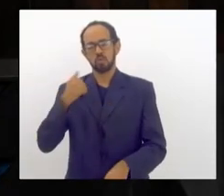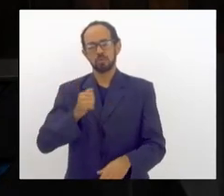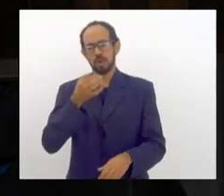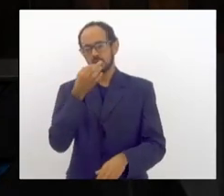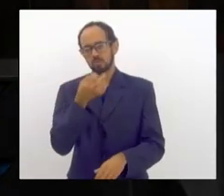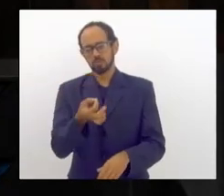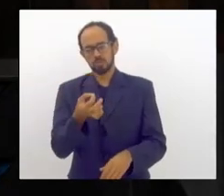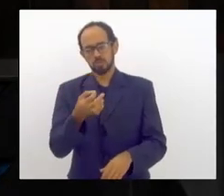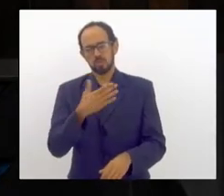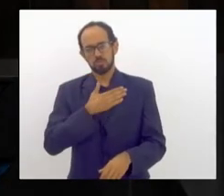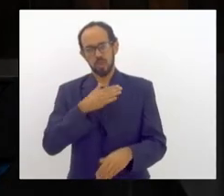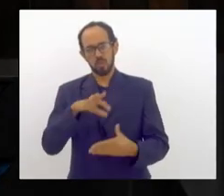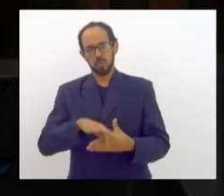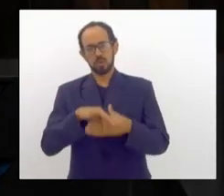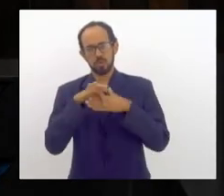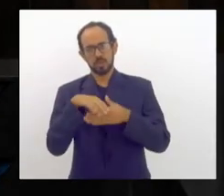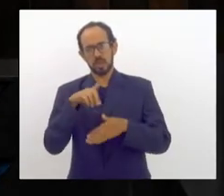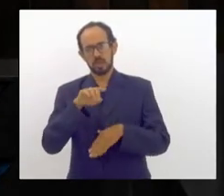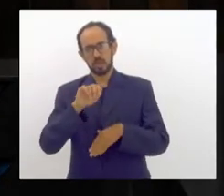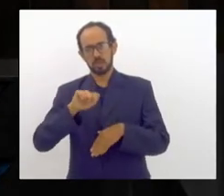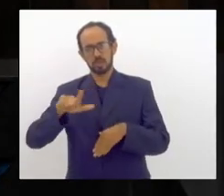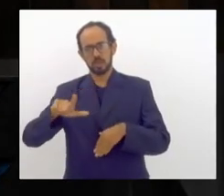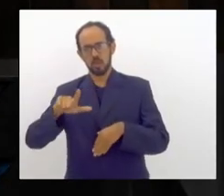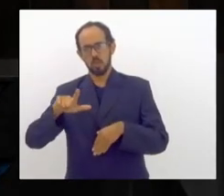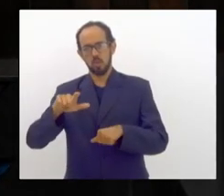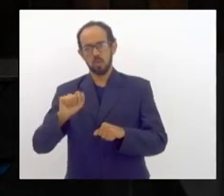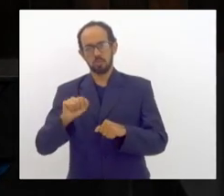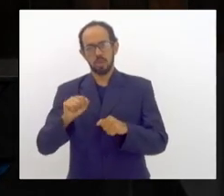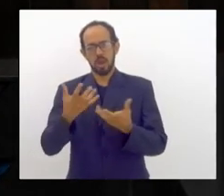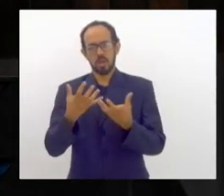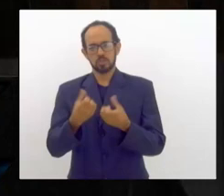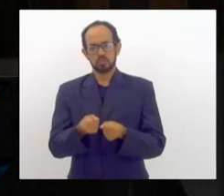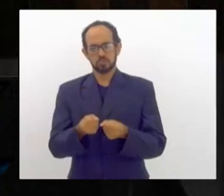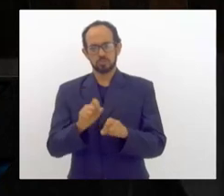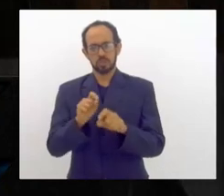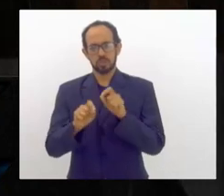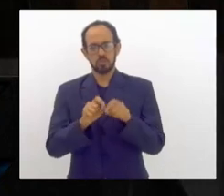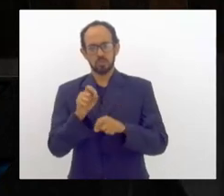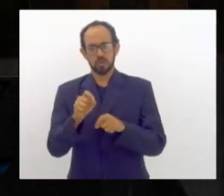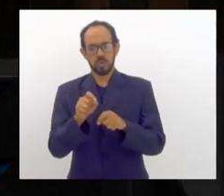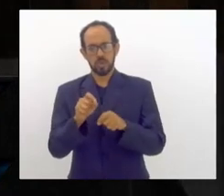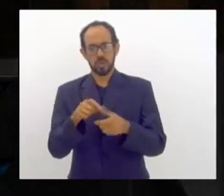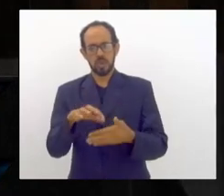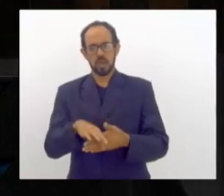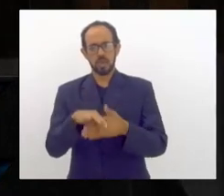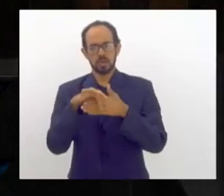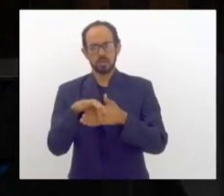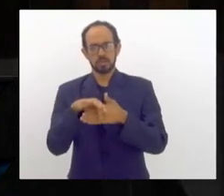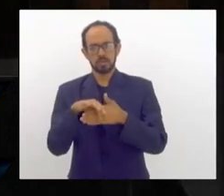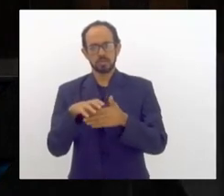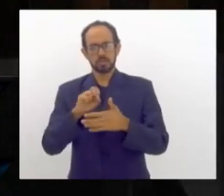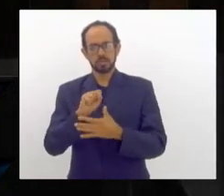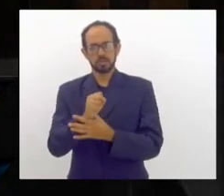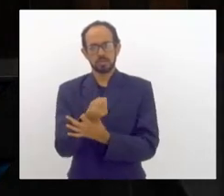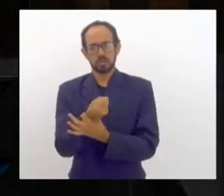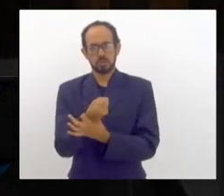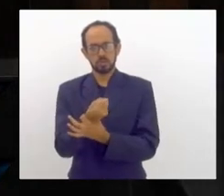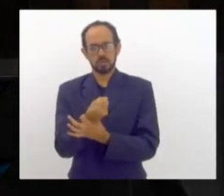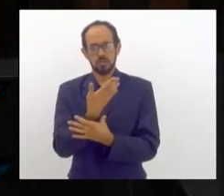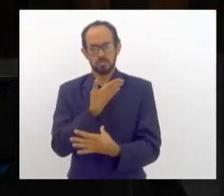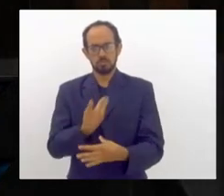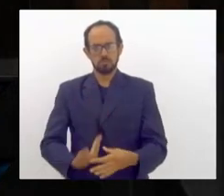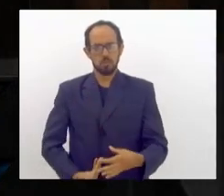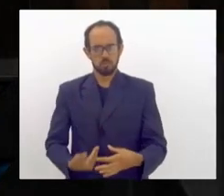bloco do meu líder, Daniel Libreron, para assumir a titularidade da Comissão de Segurança Pública, uma comissão